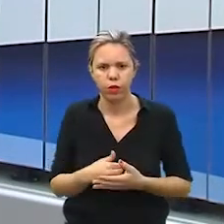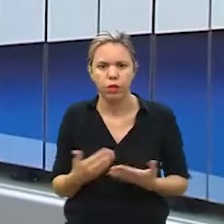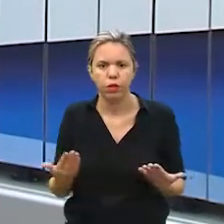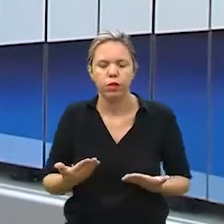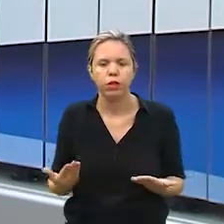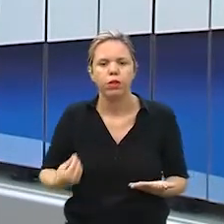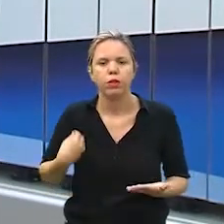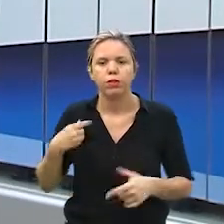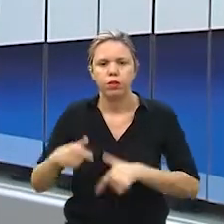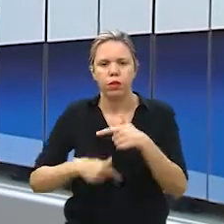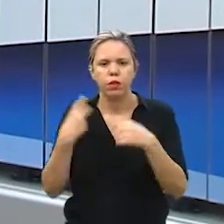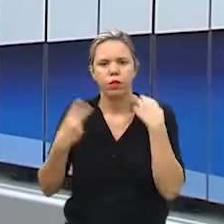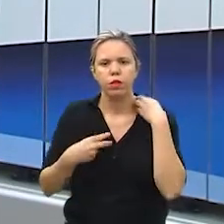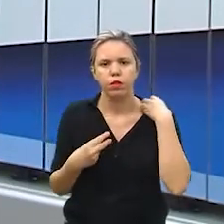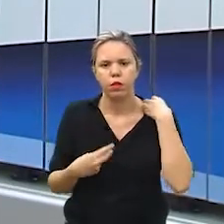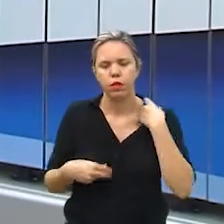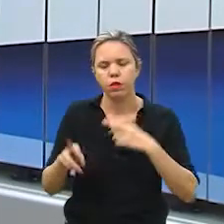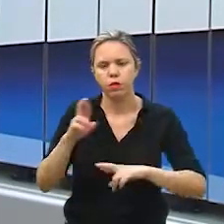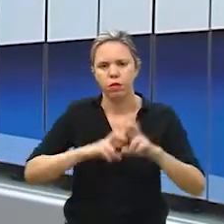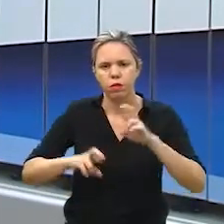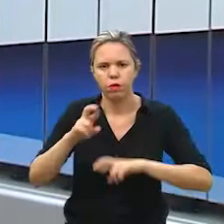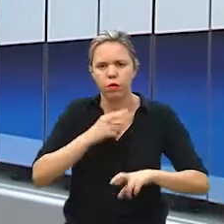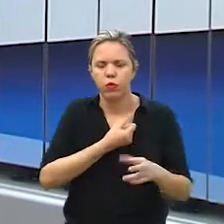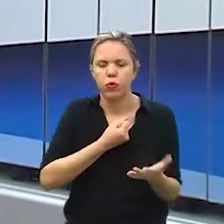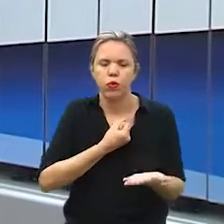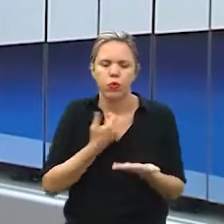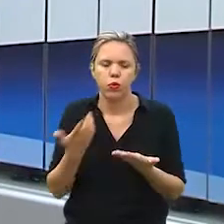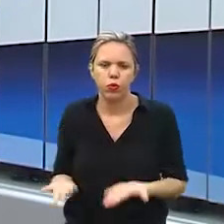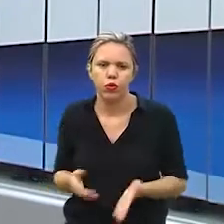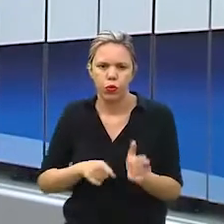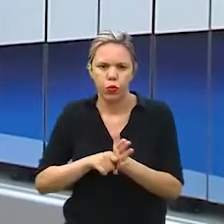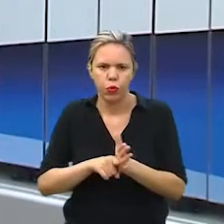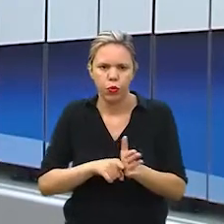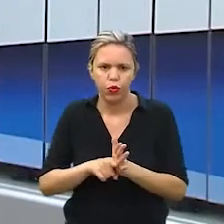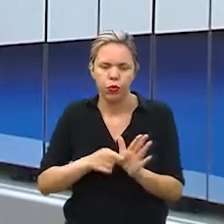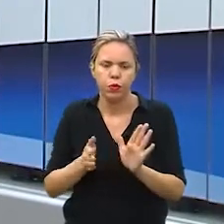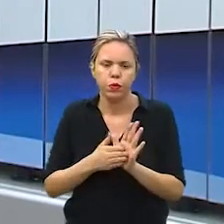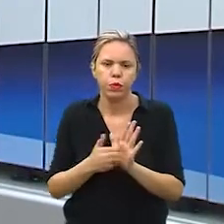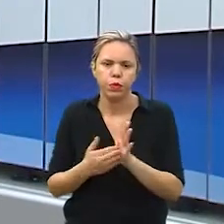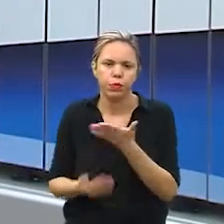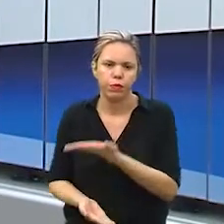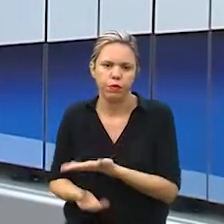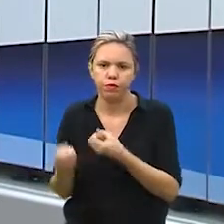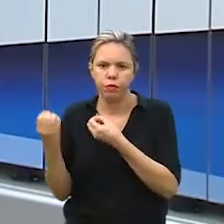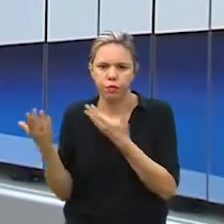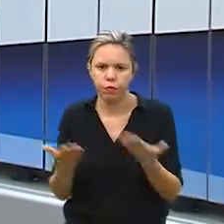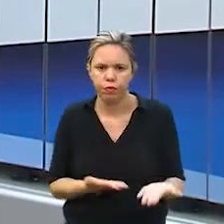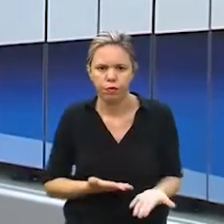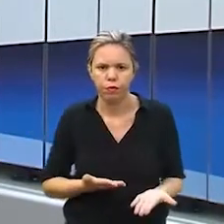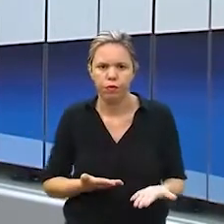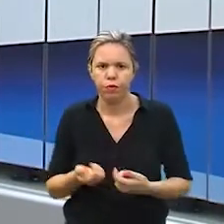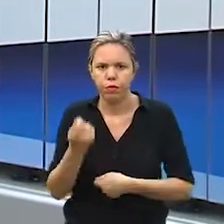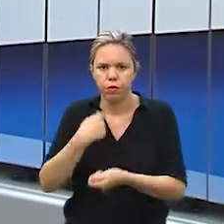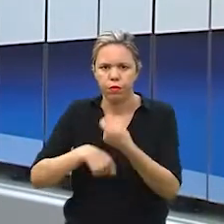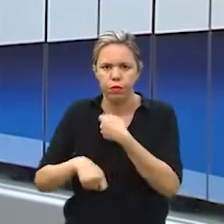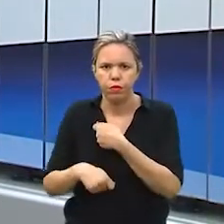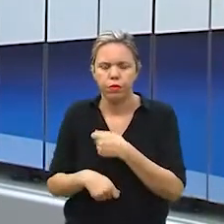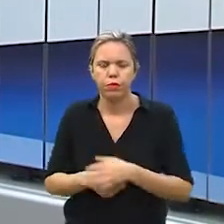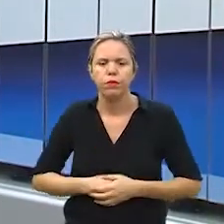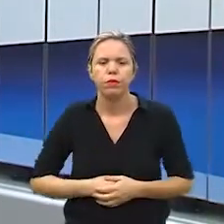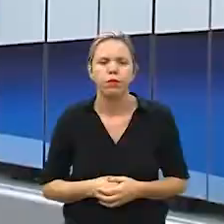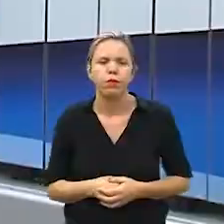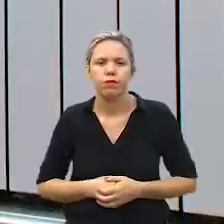agora está no Legislativo, analisando esses números, estudando essas propostas. Seja bem-vindo ao Questão de Ordem,